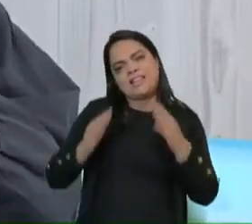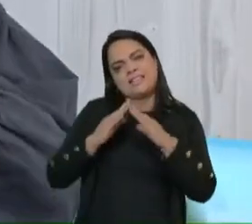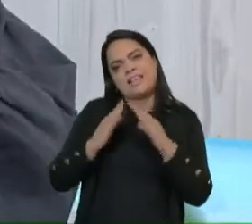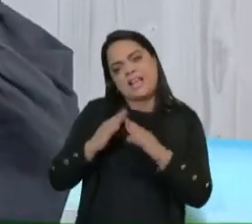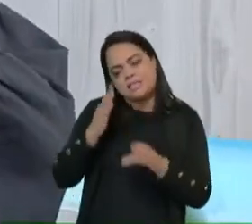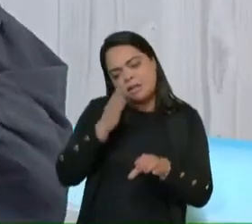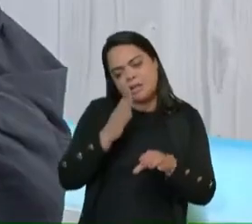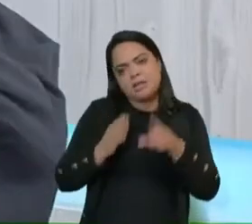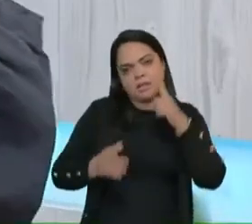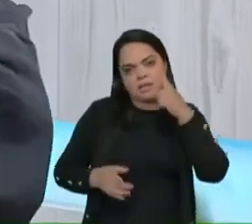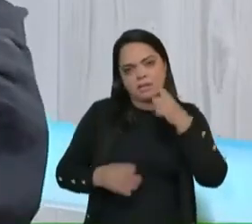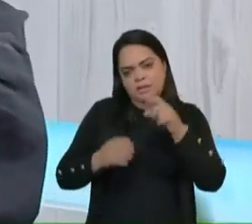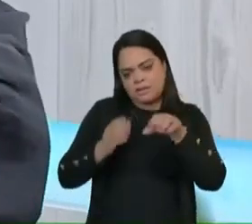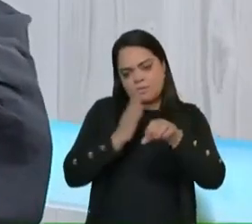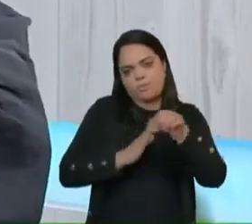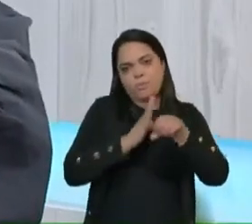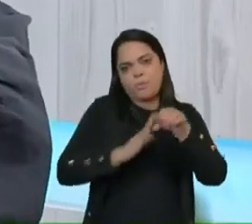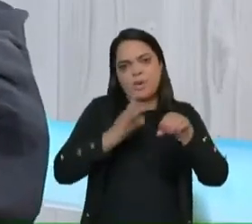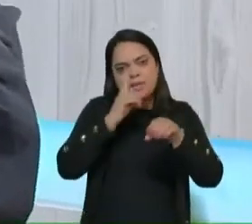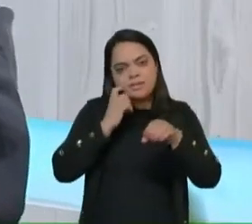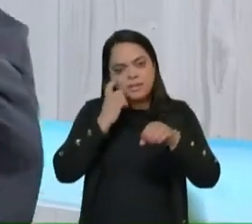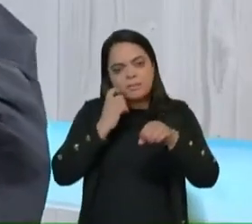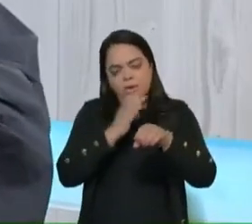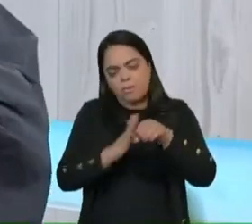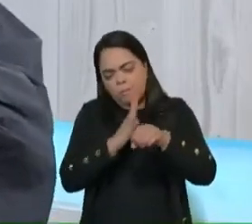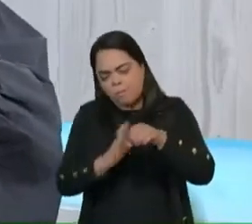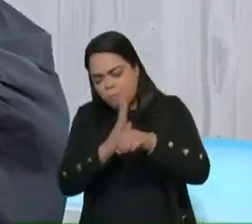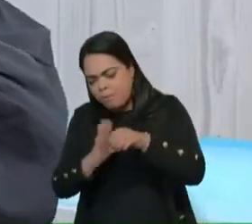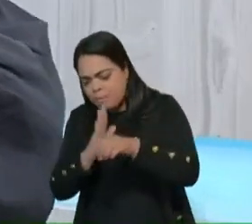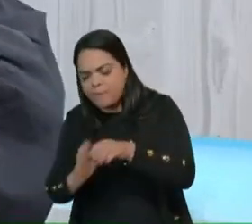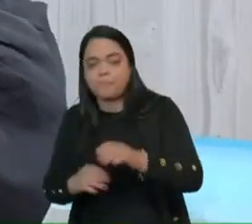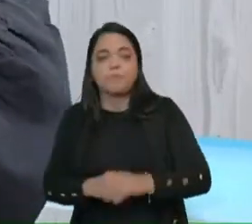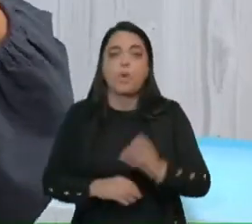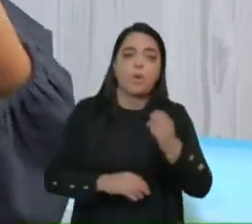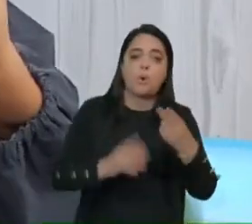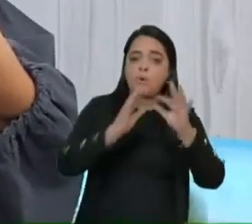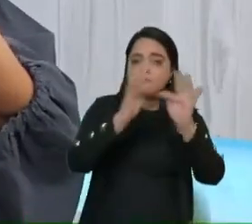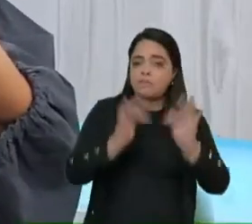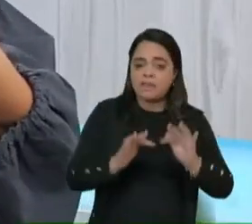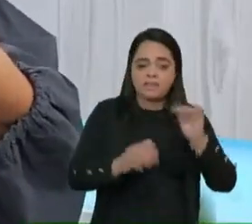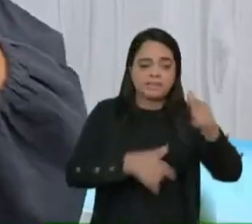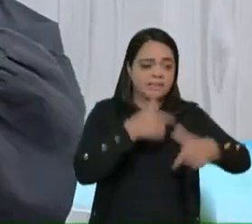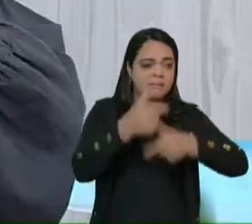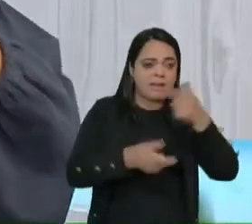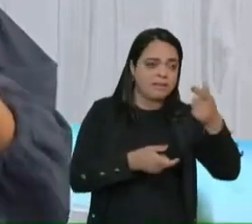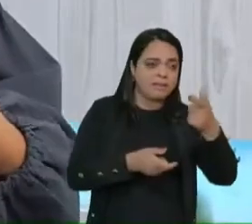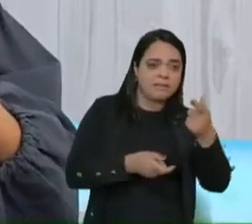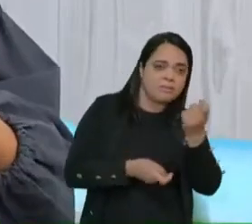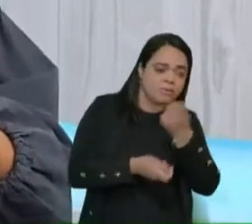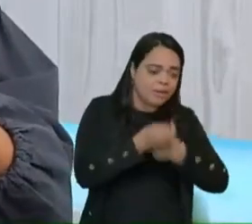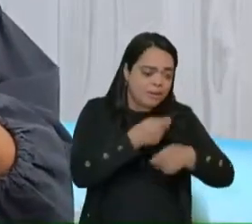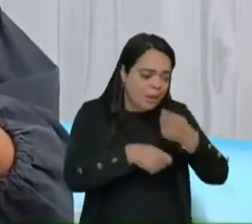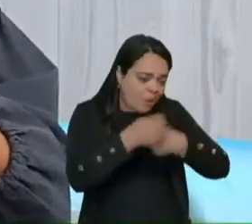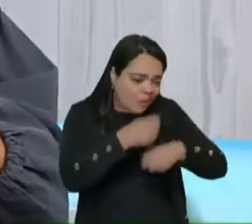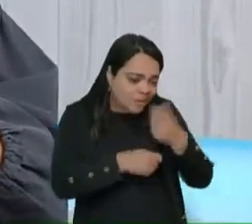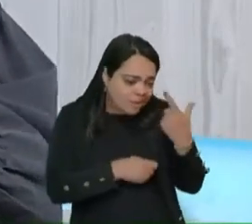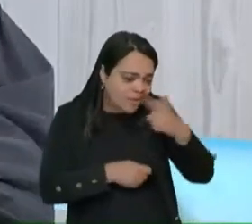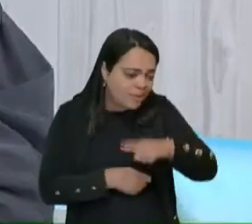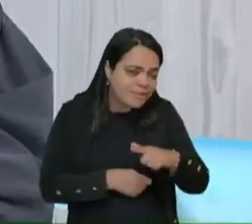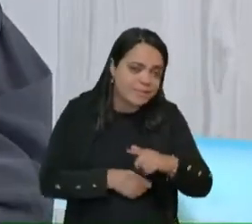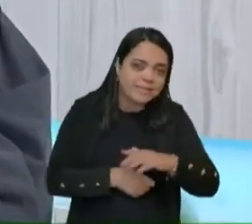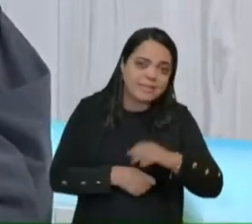feliz fechando um grande negócio mas que nesse grande negócio você você possa compartilhar ele com mais pessoas né